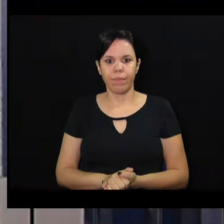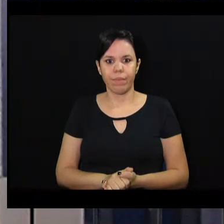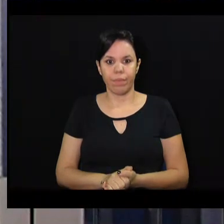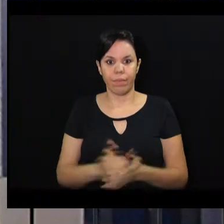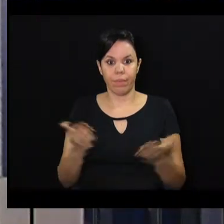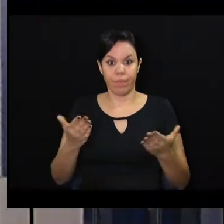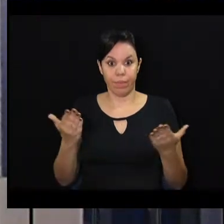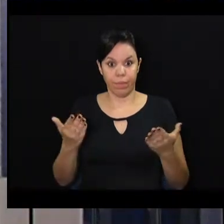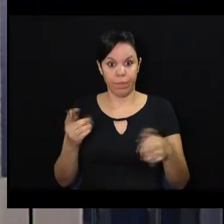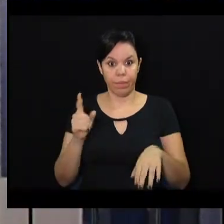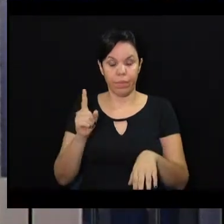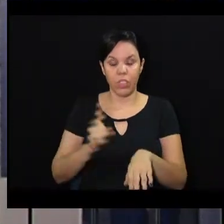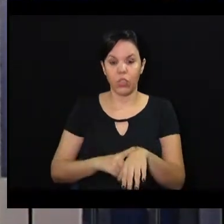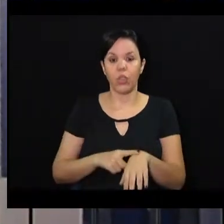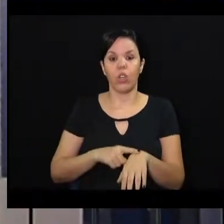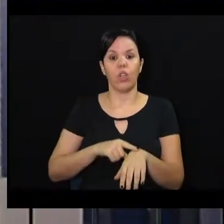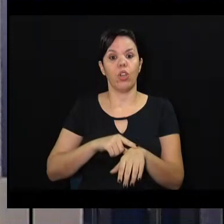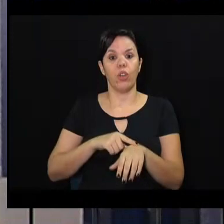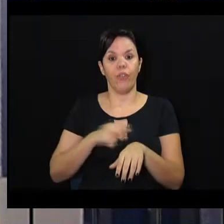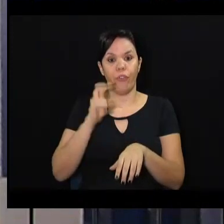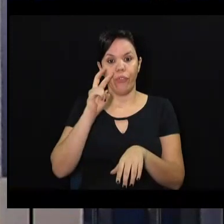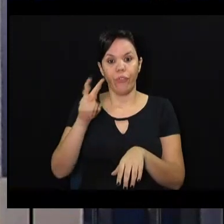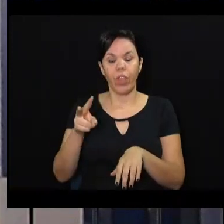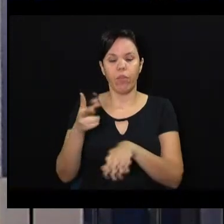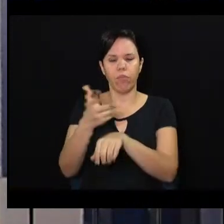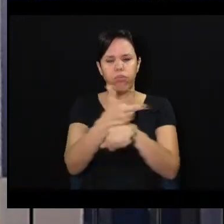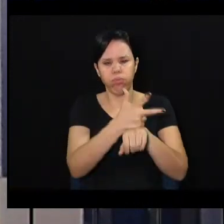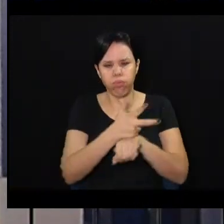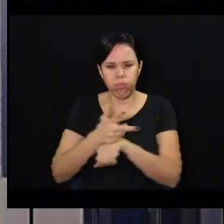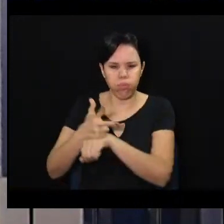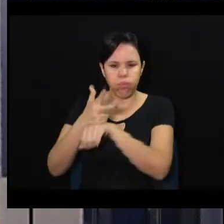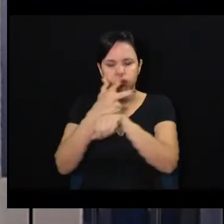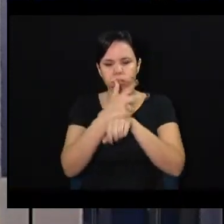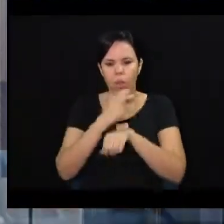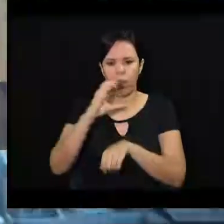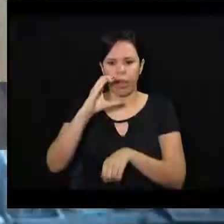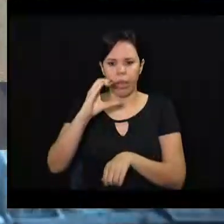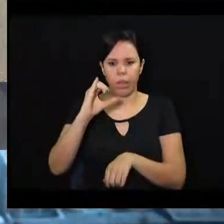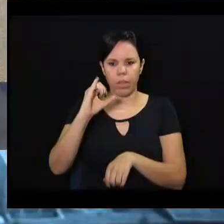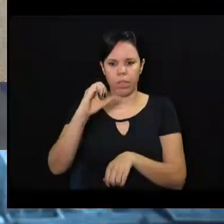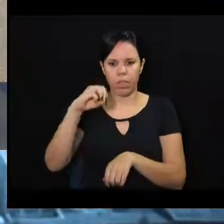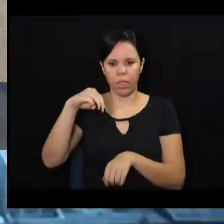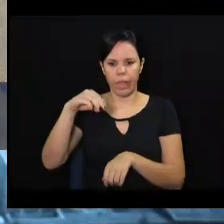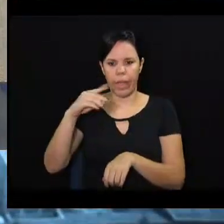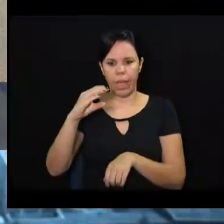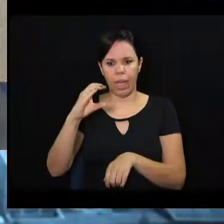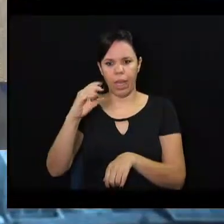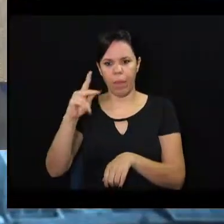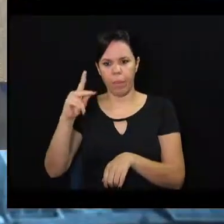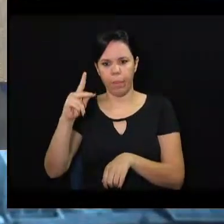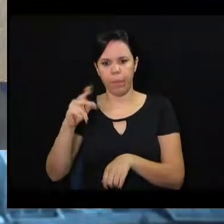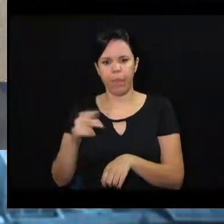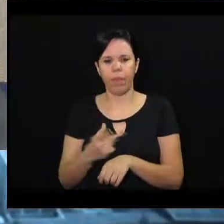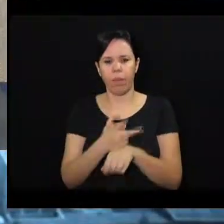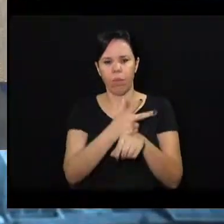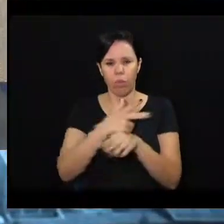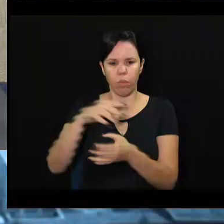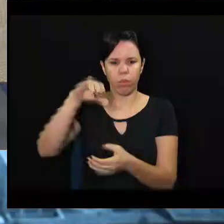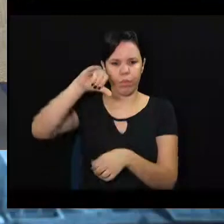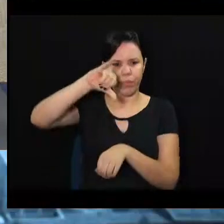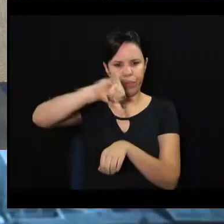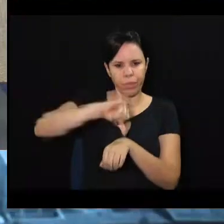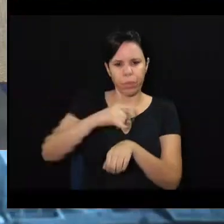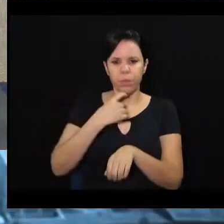Agora é hora de dar aquele giro pela cidade pelas lentes da Sincamp, a Central Integrada de Monitoramento de